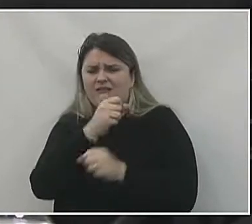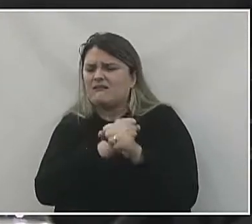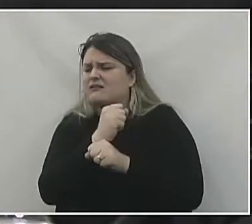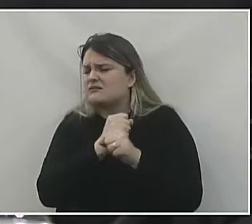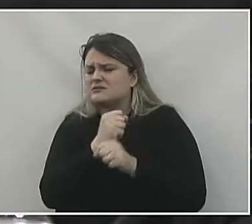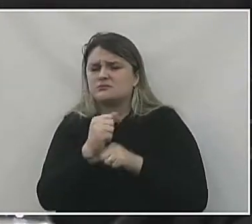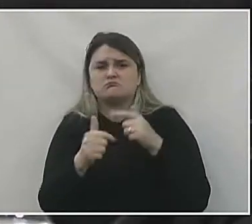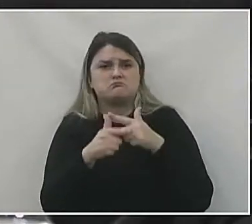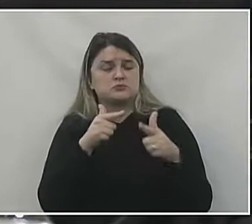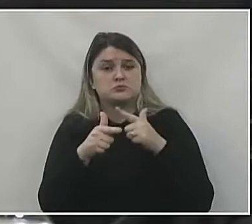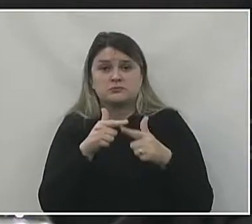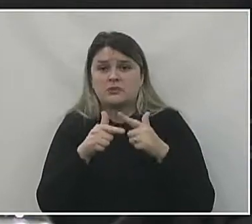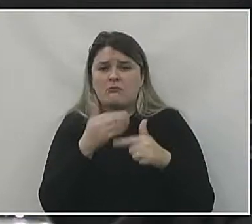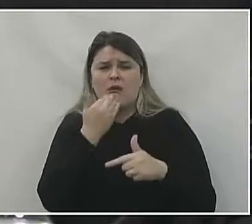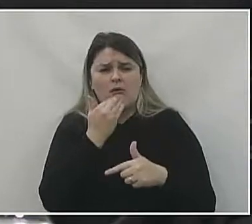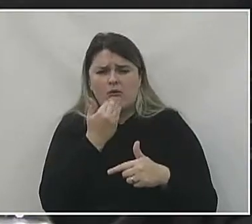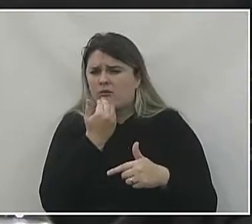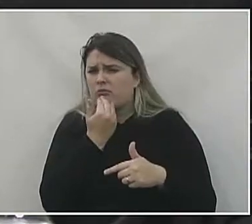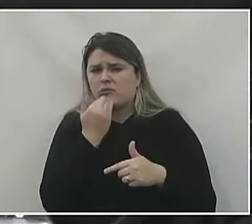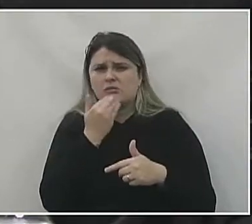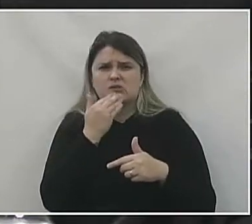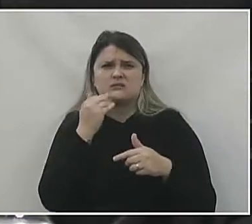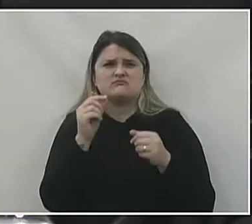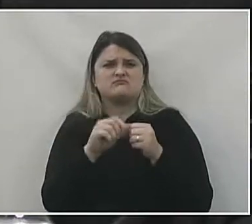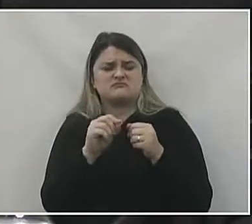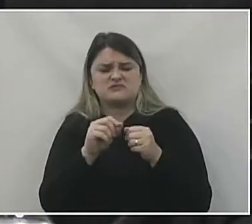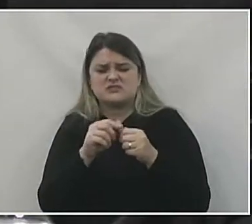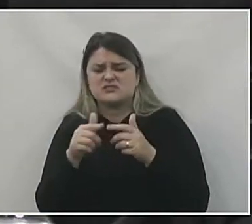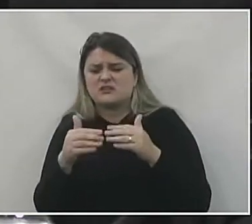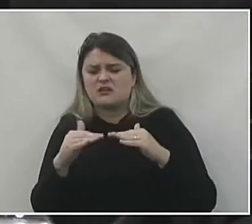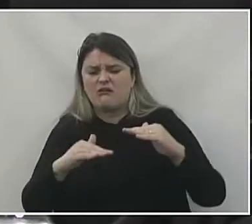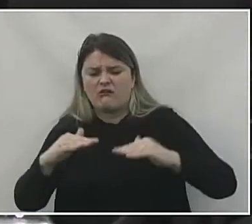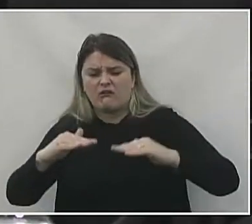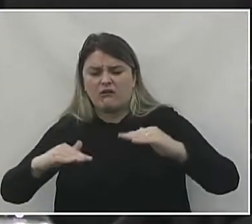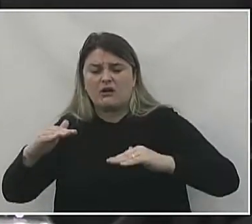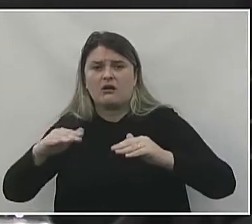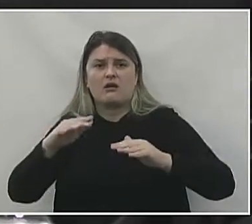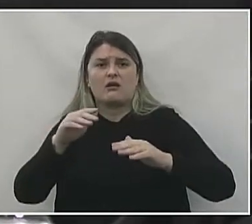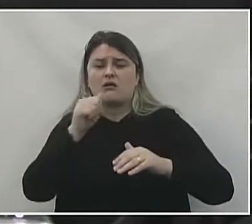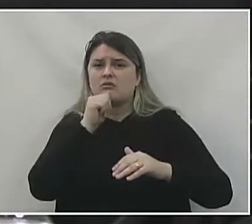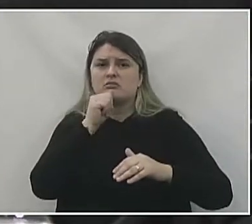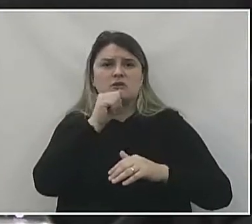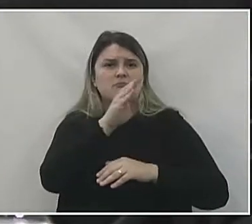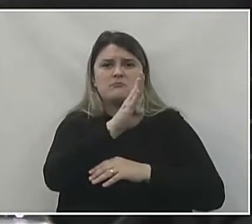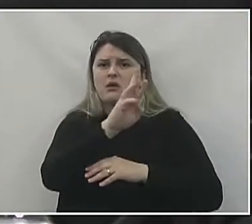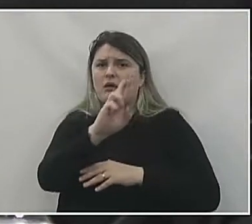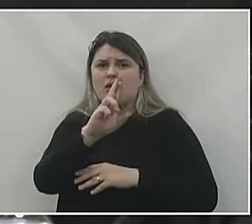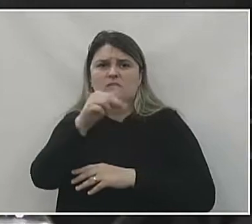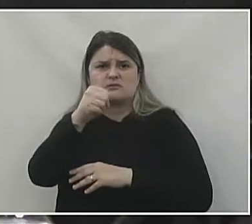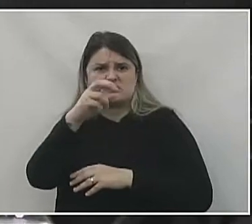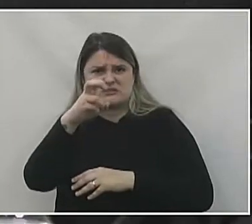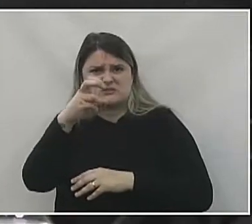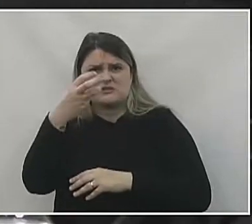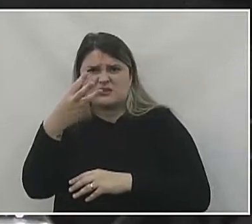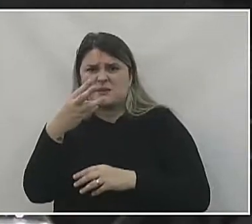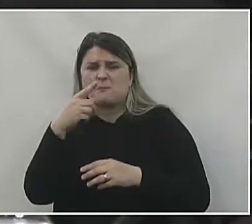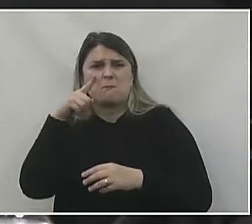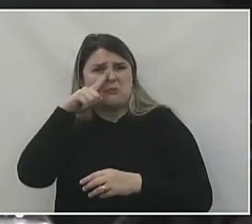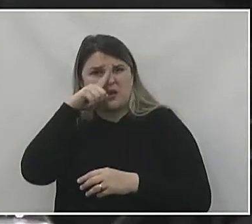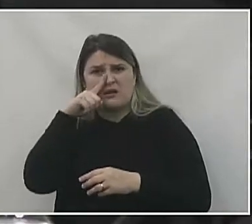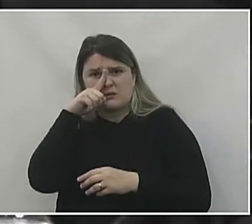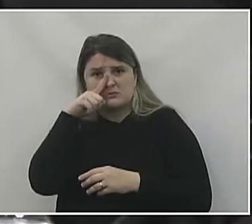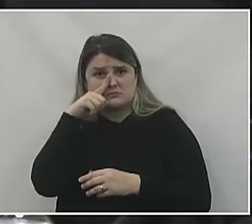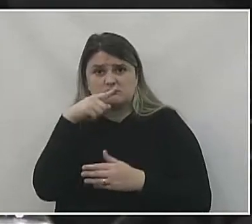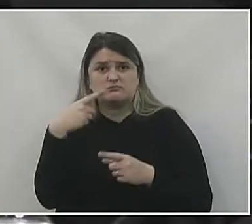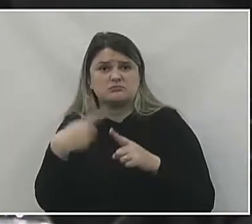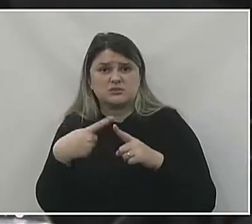ali tá com desgaste eles cortaram a BR para fazer drenos e deve ficou então perigosa porque